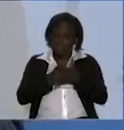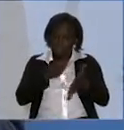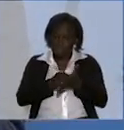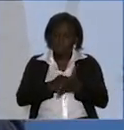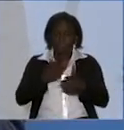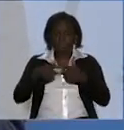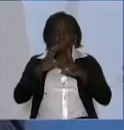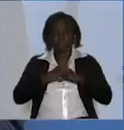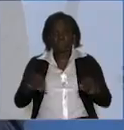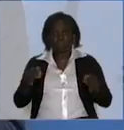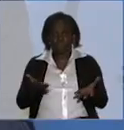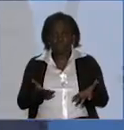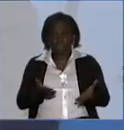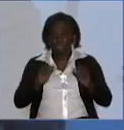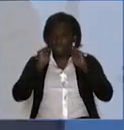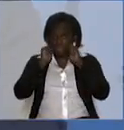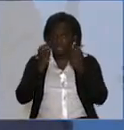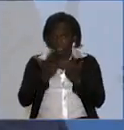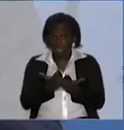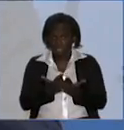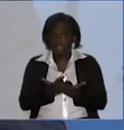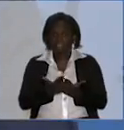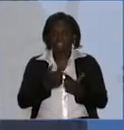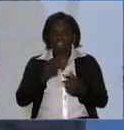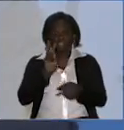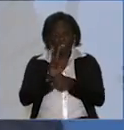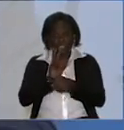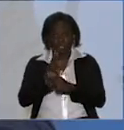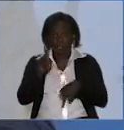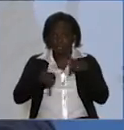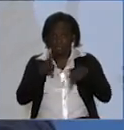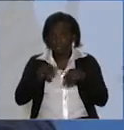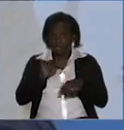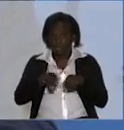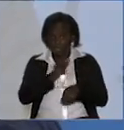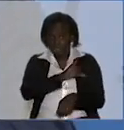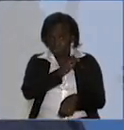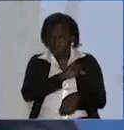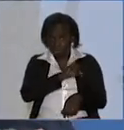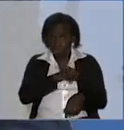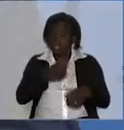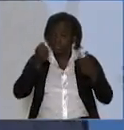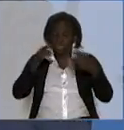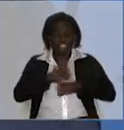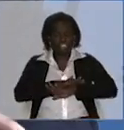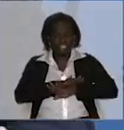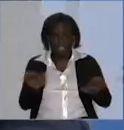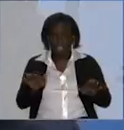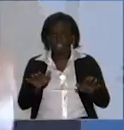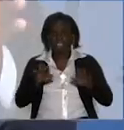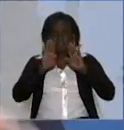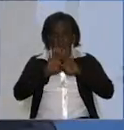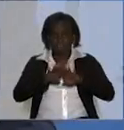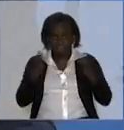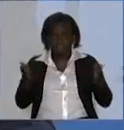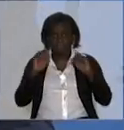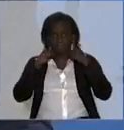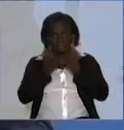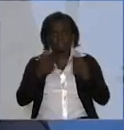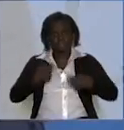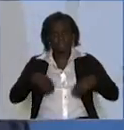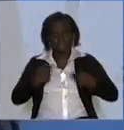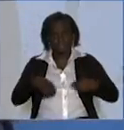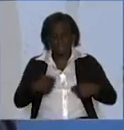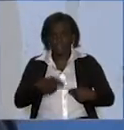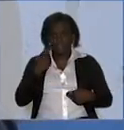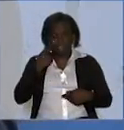e lutar para encaminhar uma solução. A Assembleia Legislativa, que representa a população do Rio de Janeiro, está dizendo, chega, vai abrir o